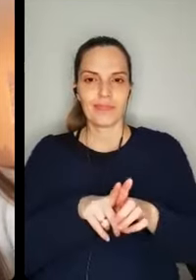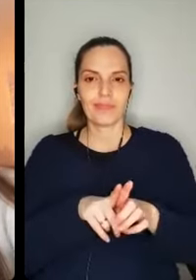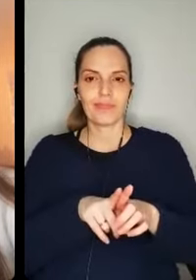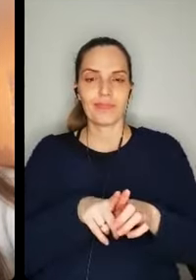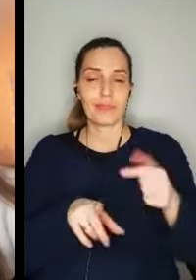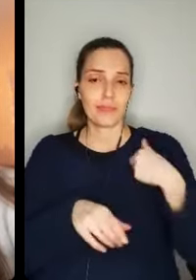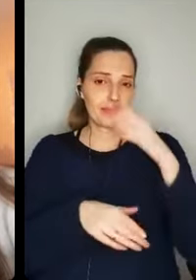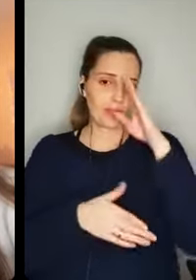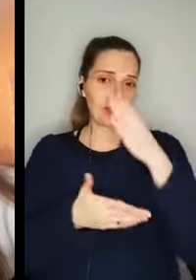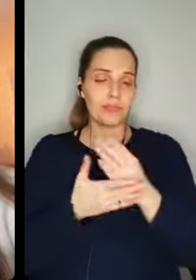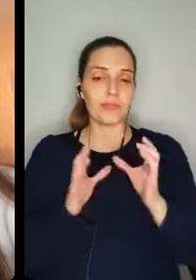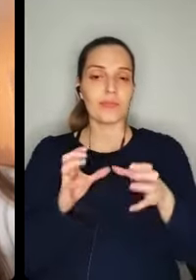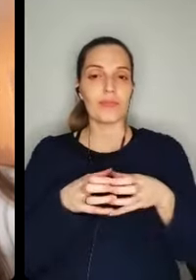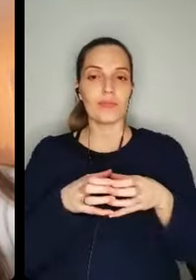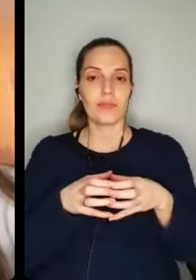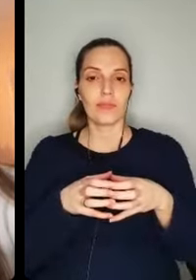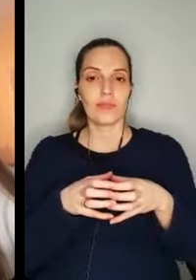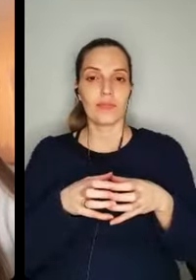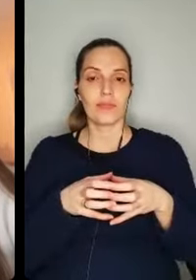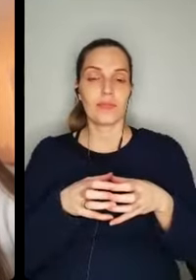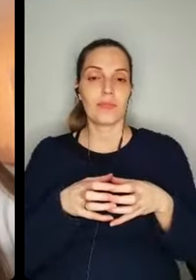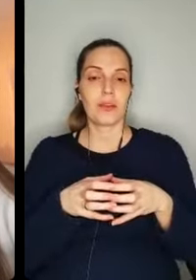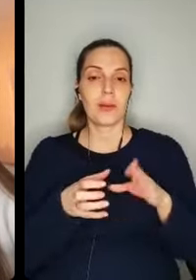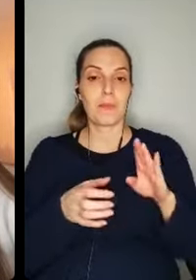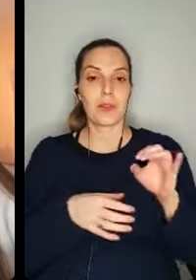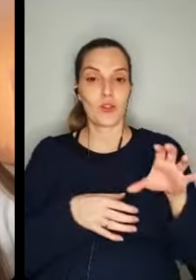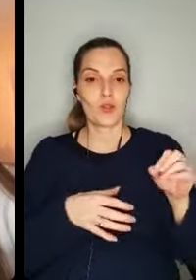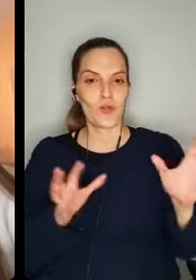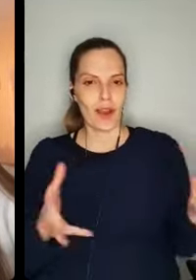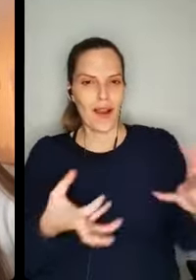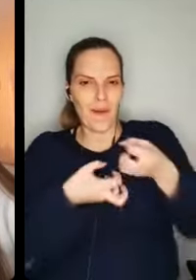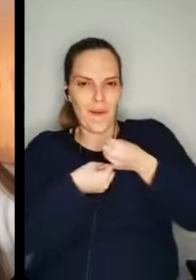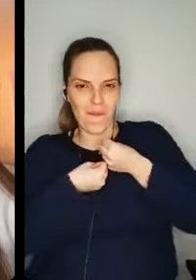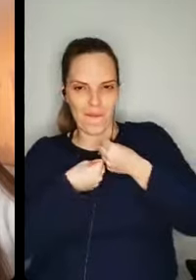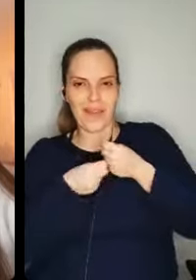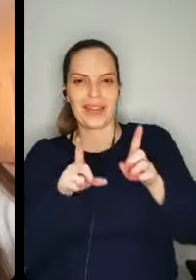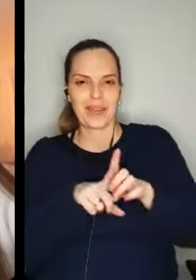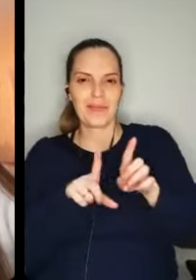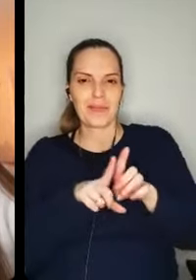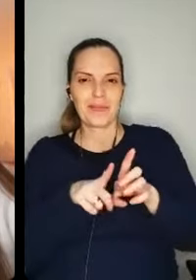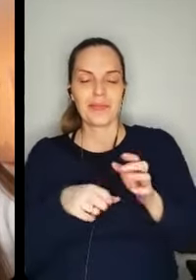assim, acolhido de uma forma bem legal. E eu acho que